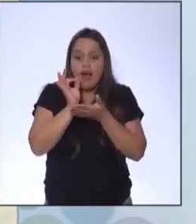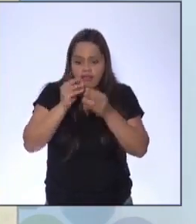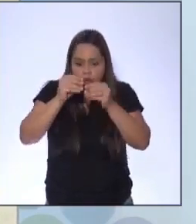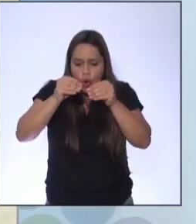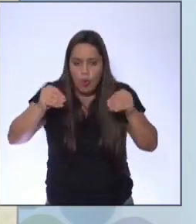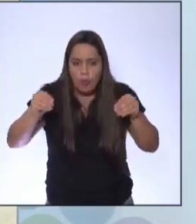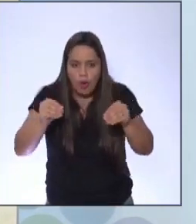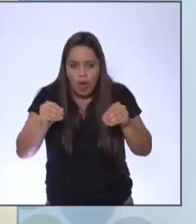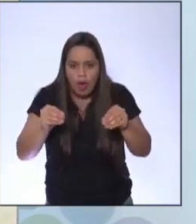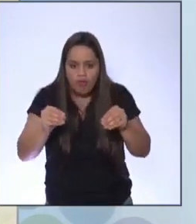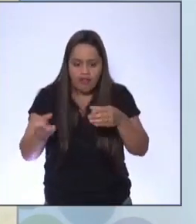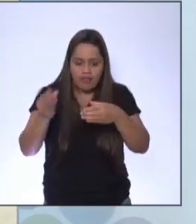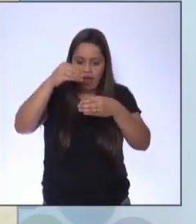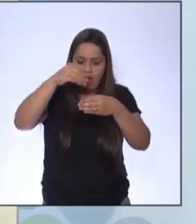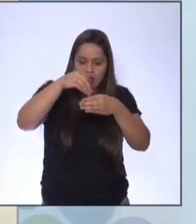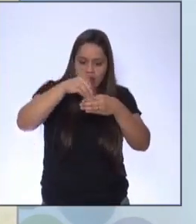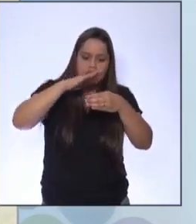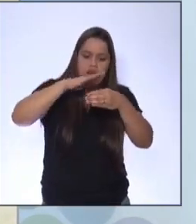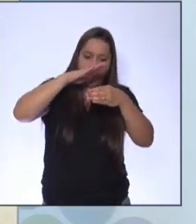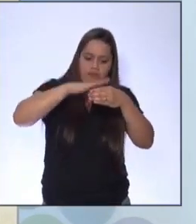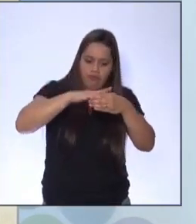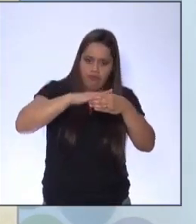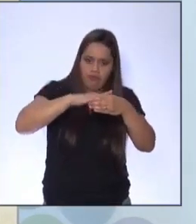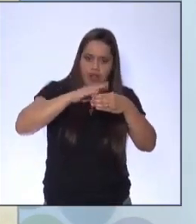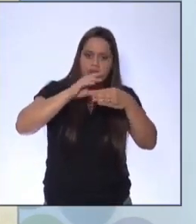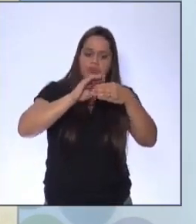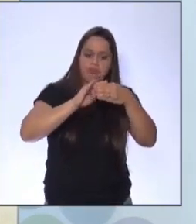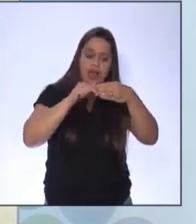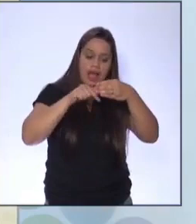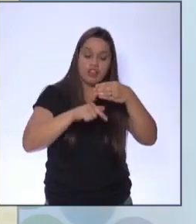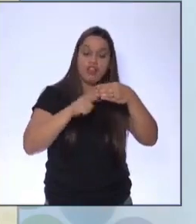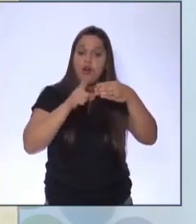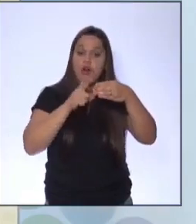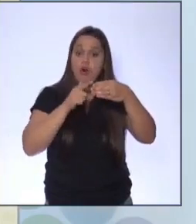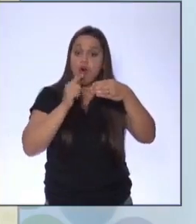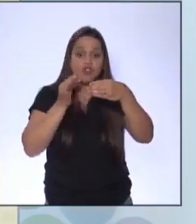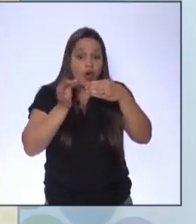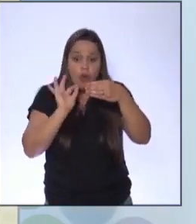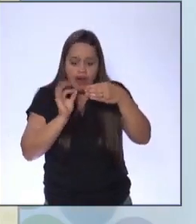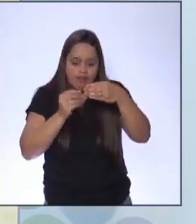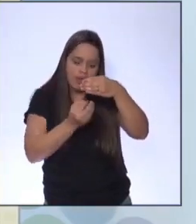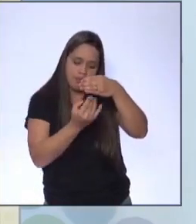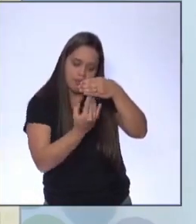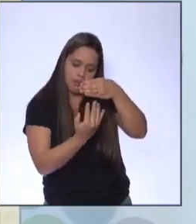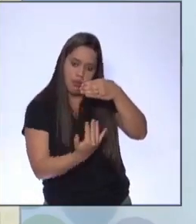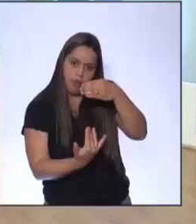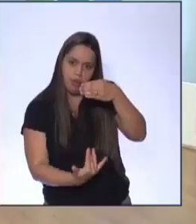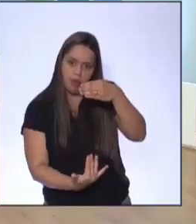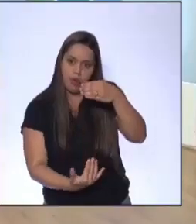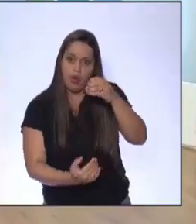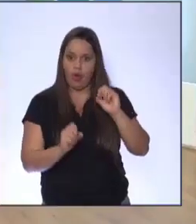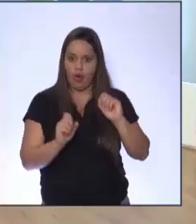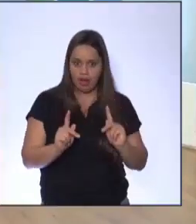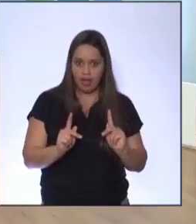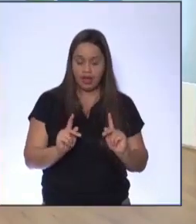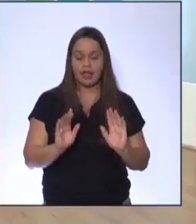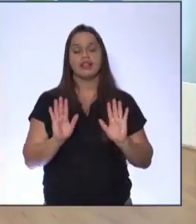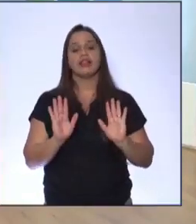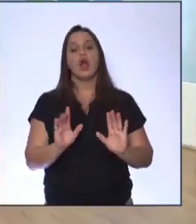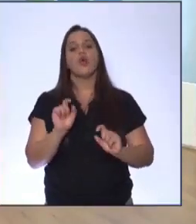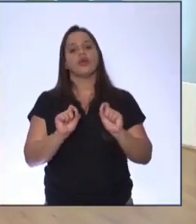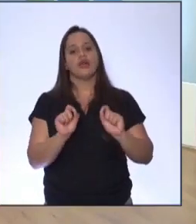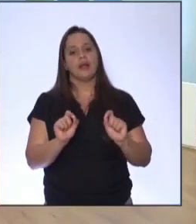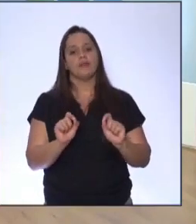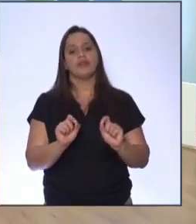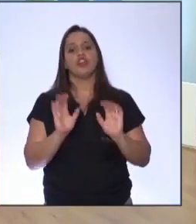filtro. Então, vai vir um líquido escuro para dentro da garrafa térmica, né? Então, no caso da preparação